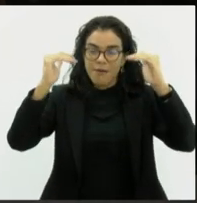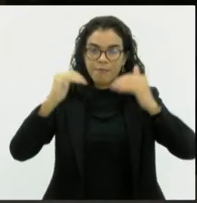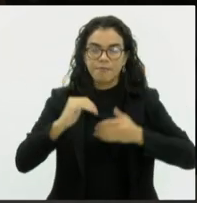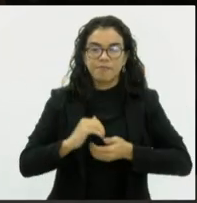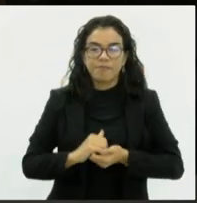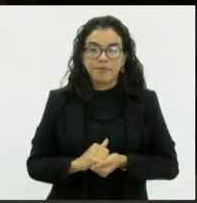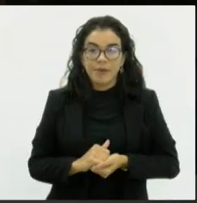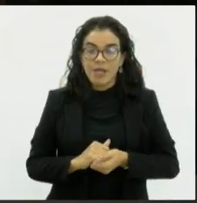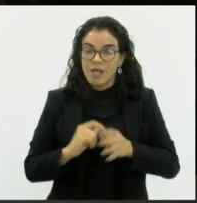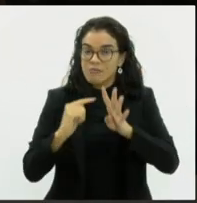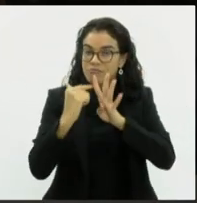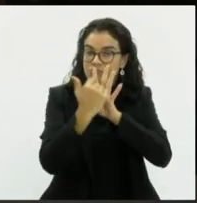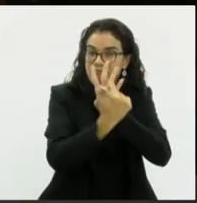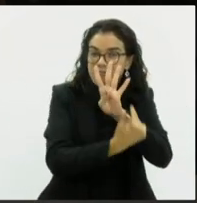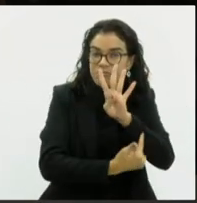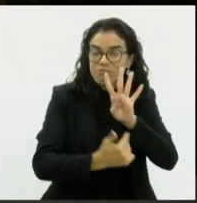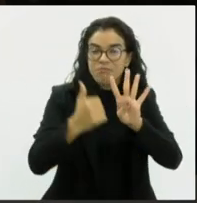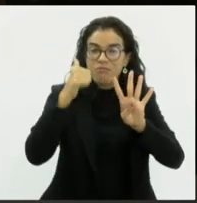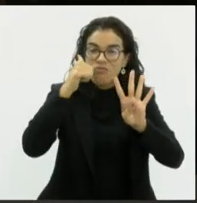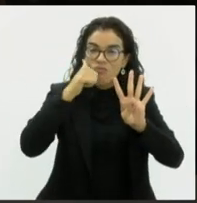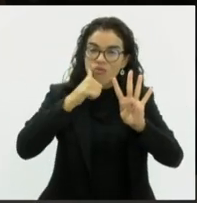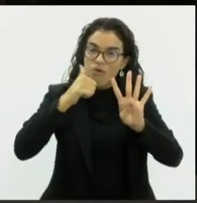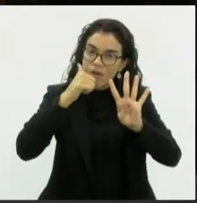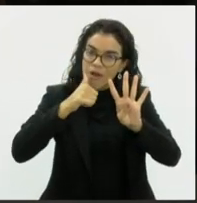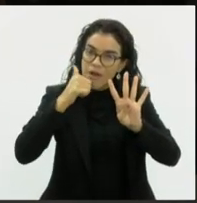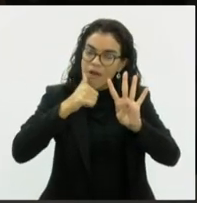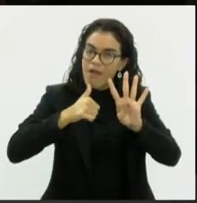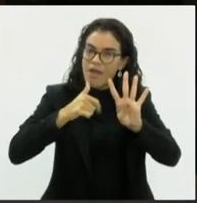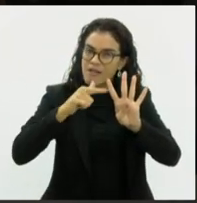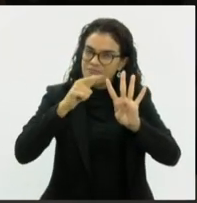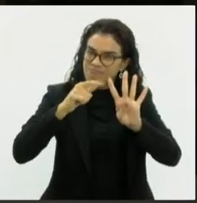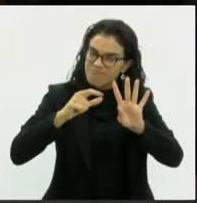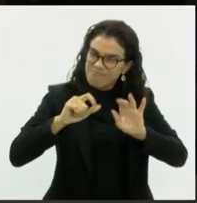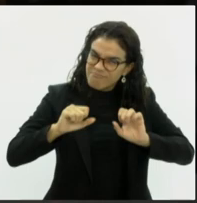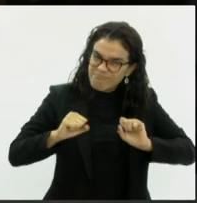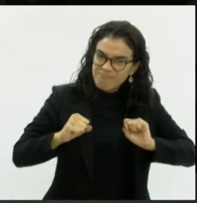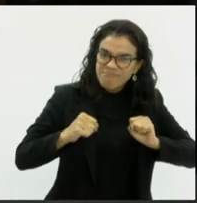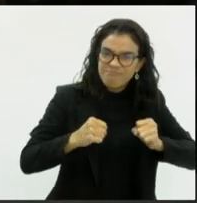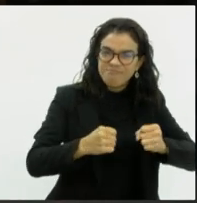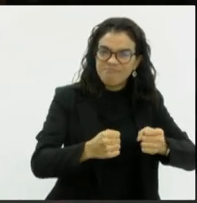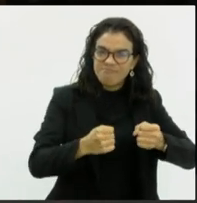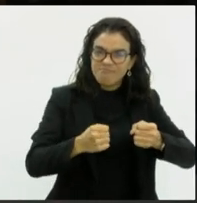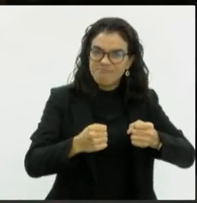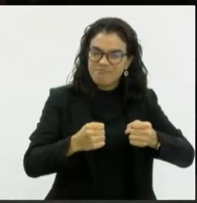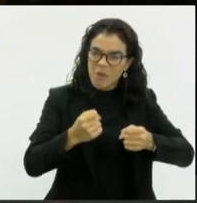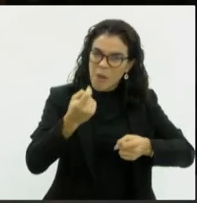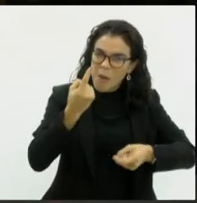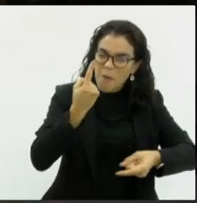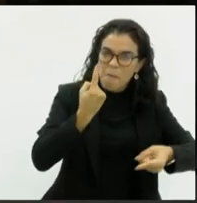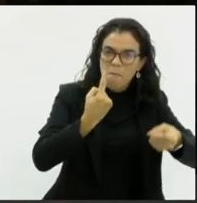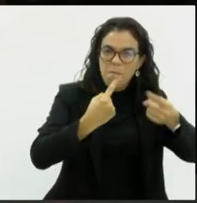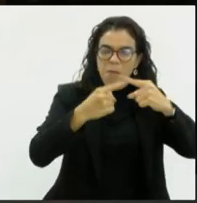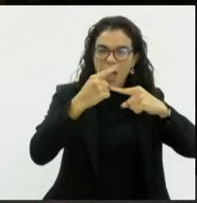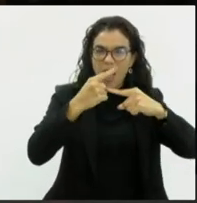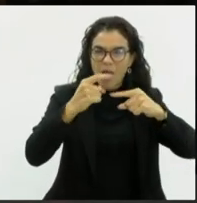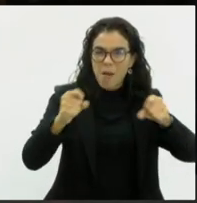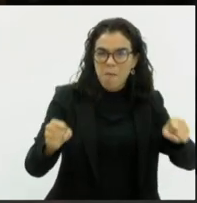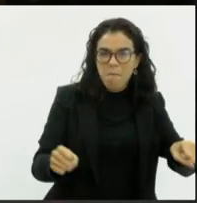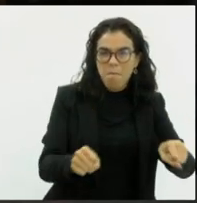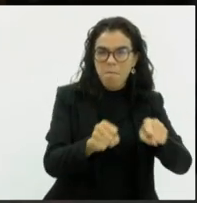Como mulheres, elas enfrentaram desafios e obstáculos, mas